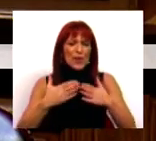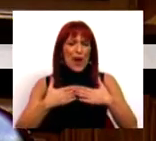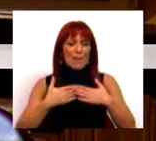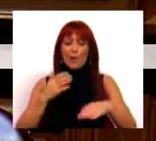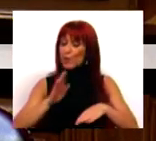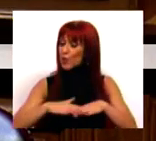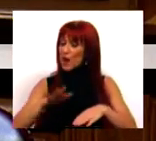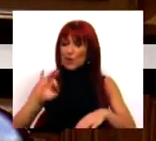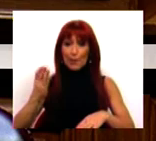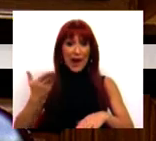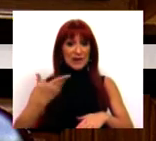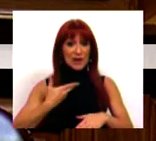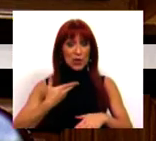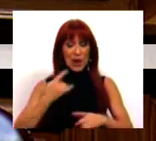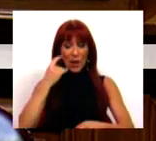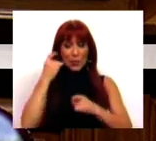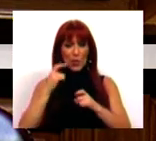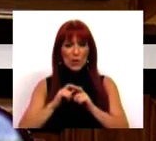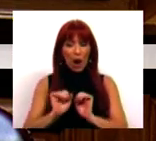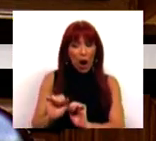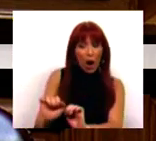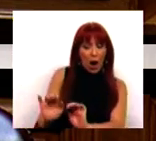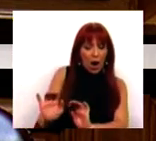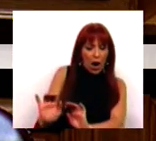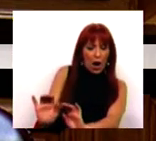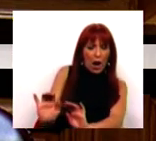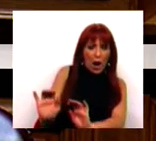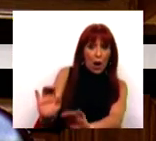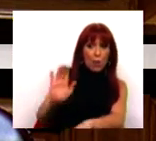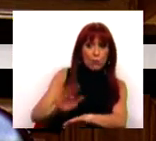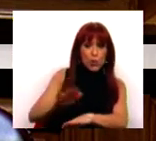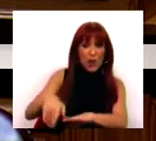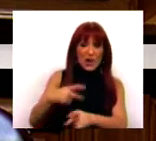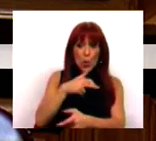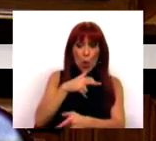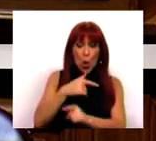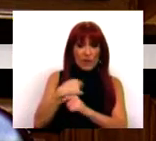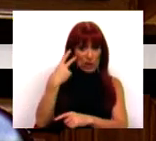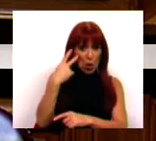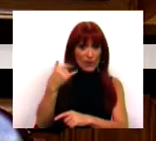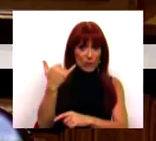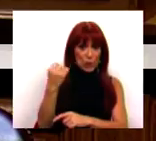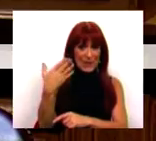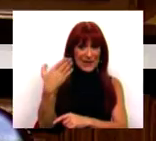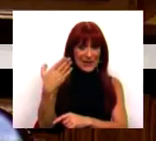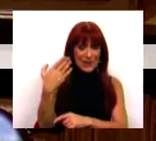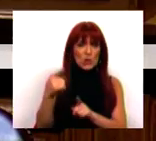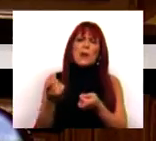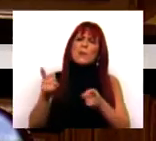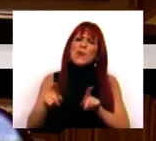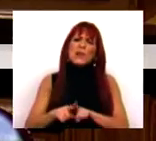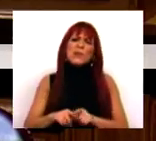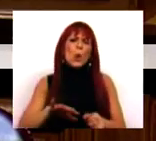o facto do PSD procurar arredar das causas, das tragédias a que assistimos em 2017, mas